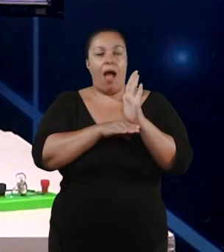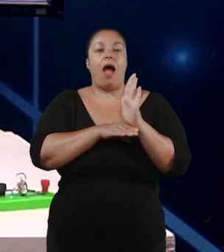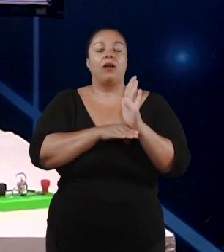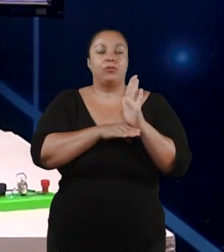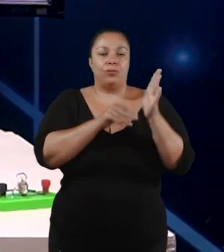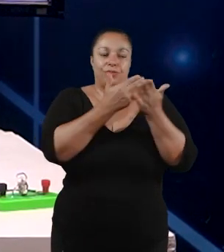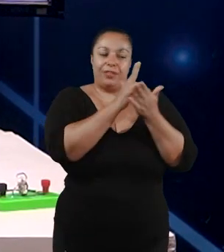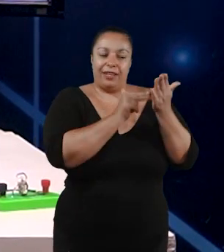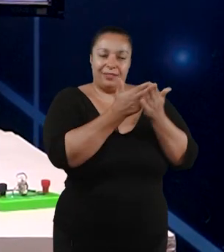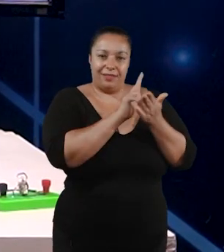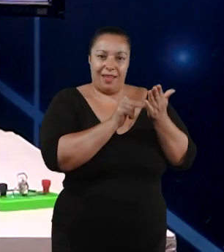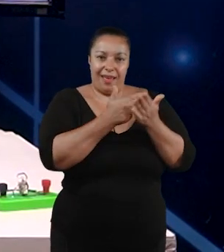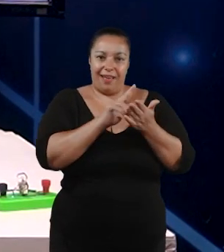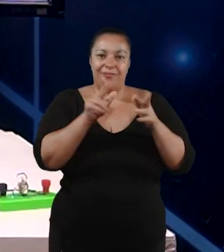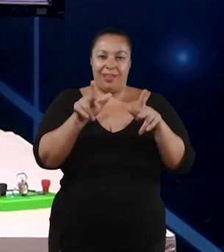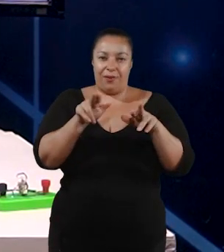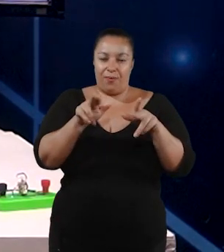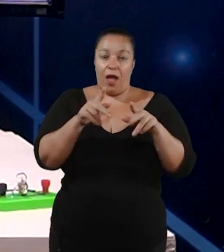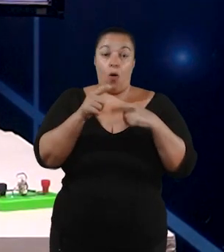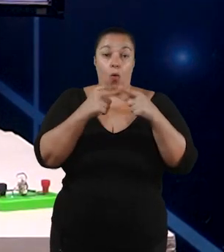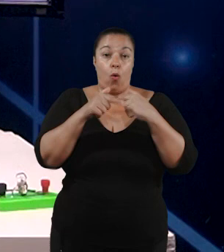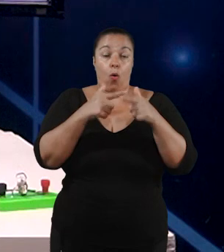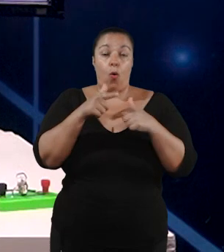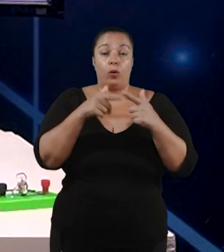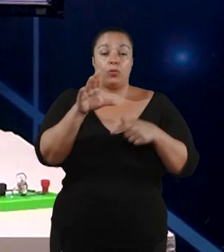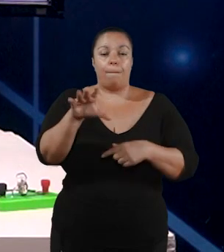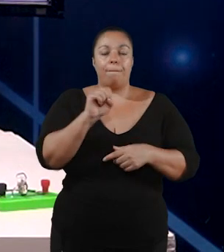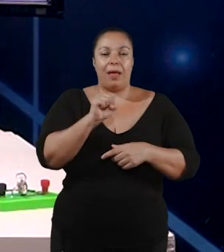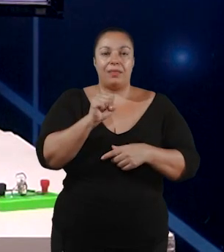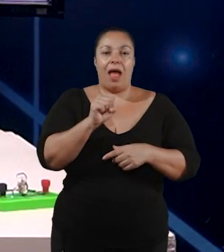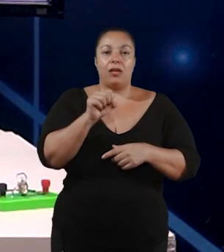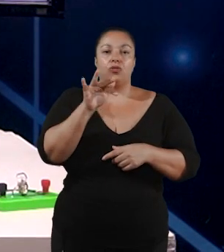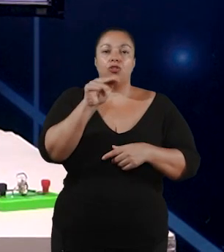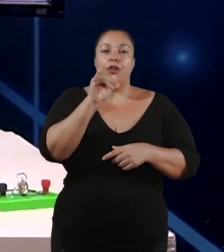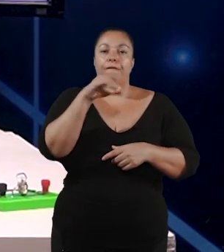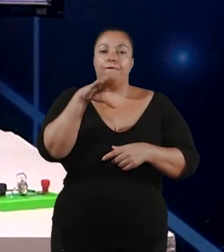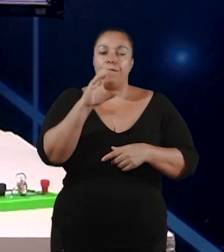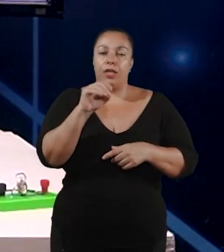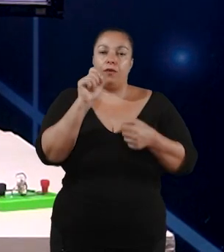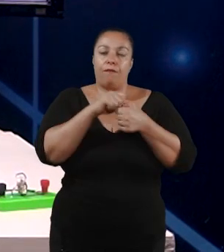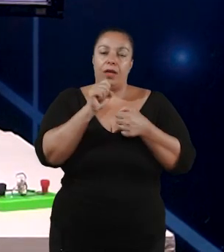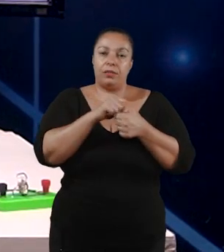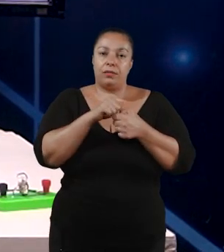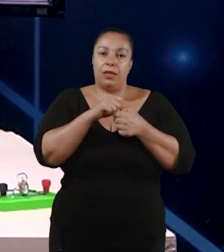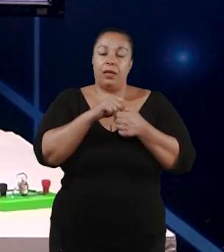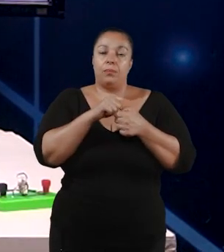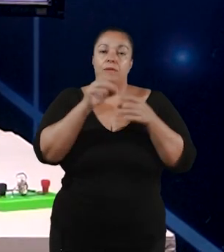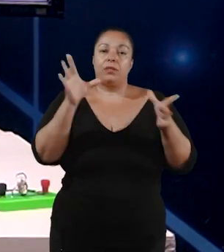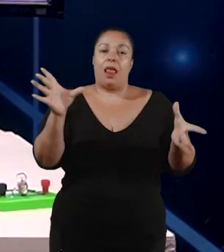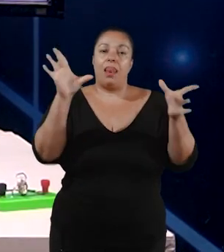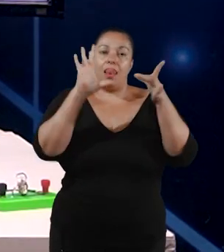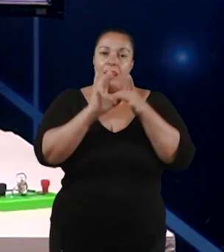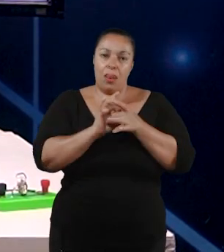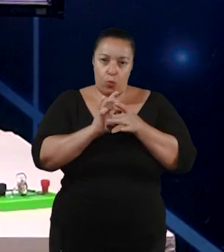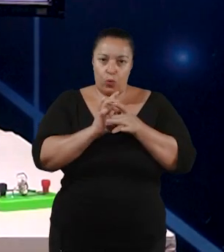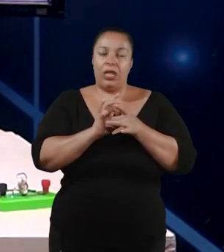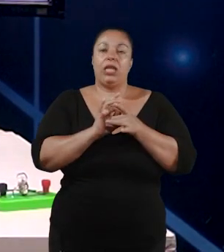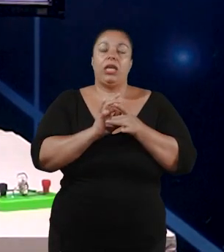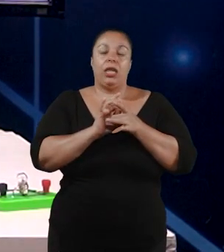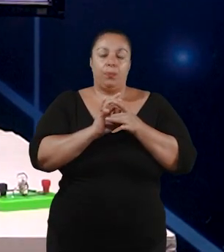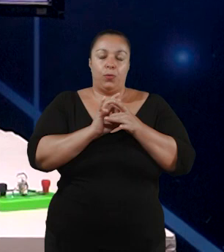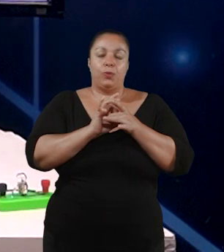lá o desenho? Pegamos um outro pedaço de fio, fazemos a... Opa, pegamos um outro pedaço de